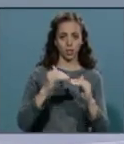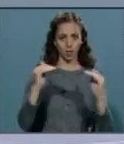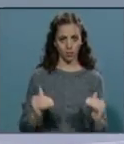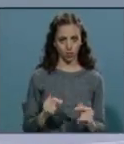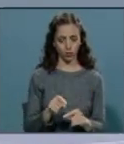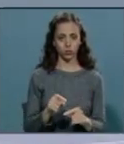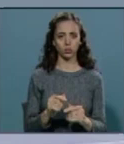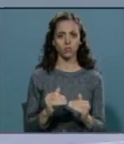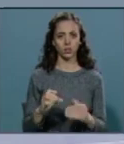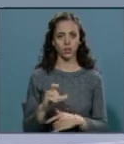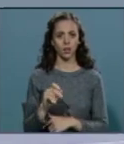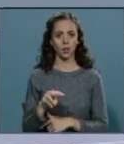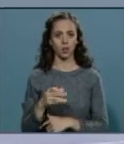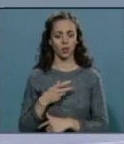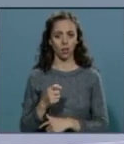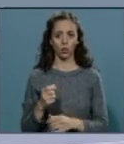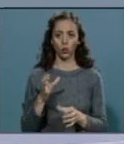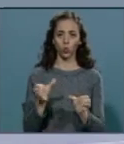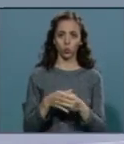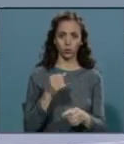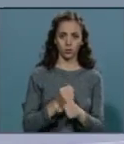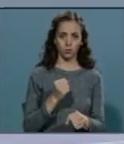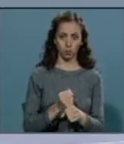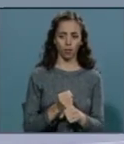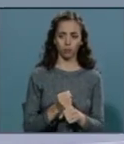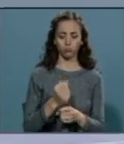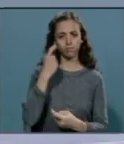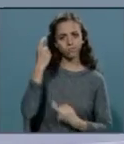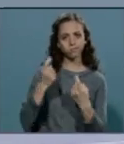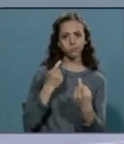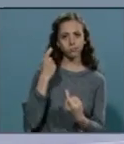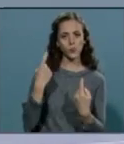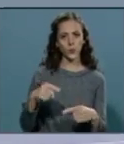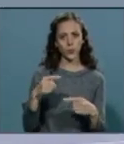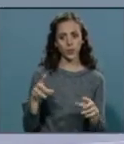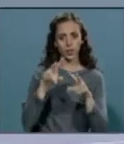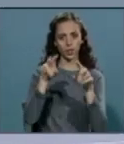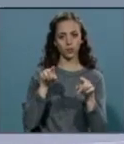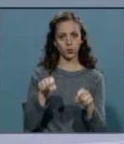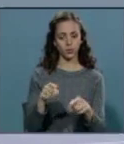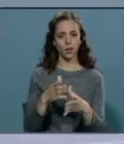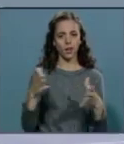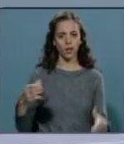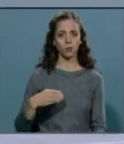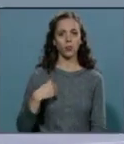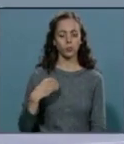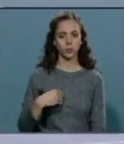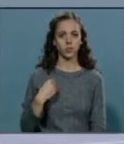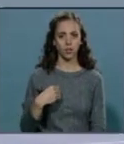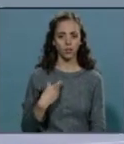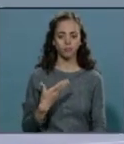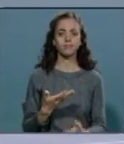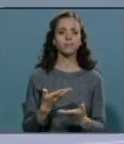que ela é mediado digamos nos grupos de trabalho que tiveram a refletir sobre isto uma das grandes preocupações